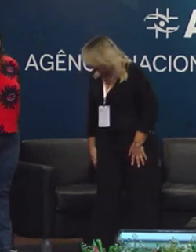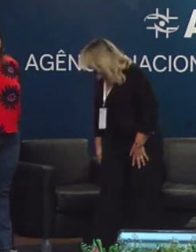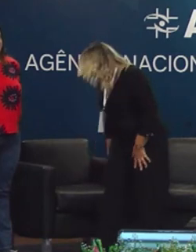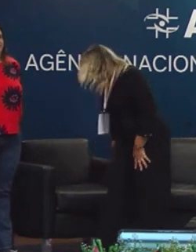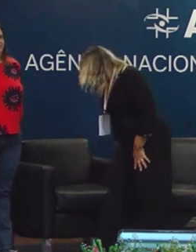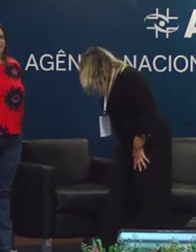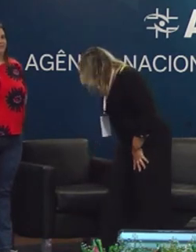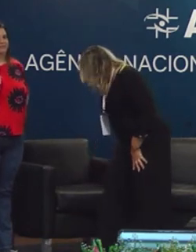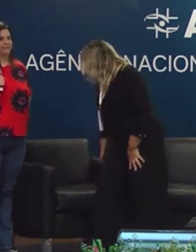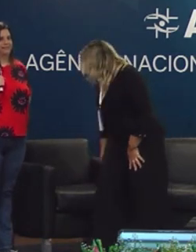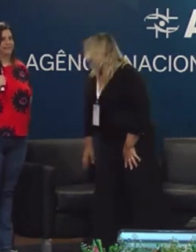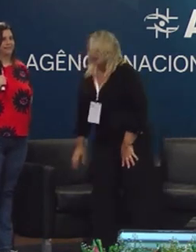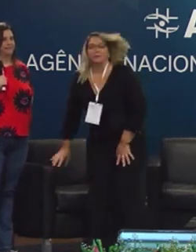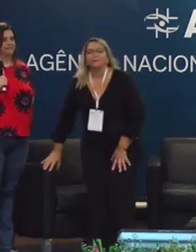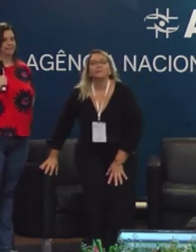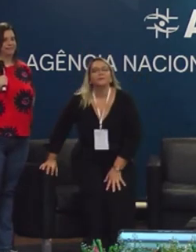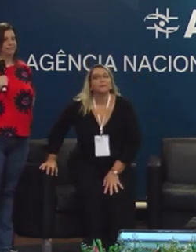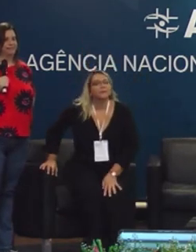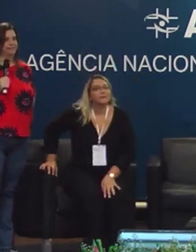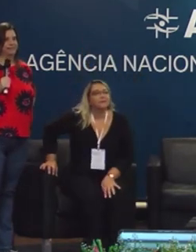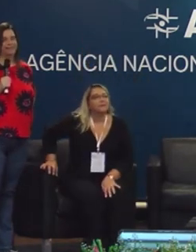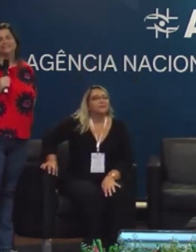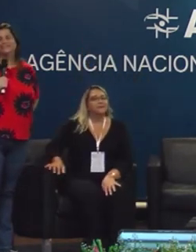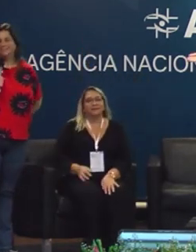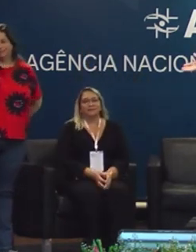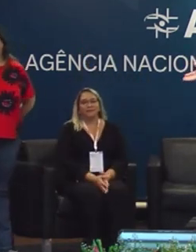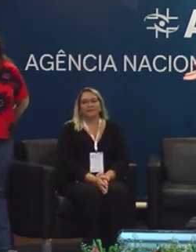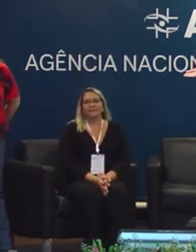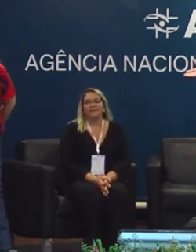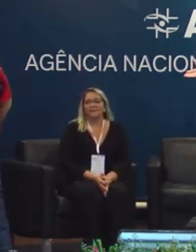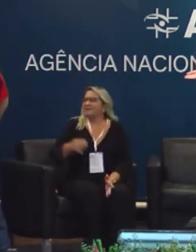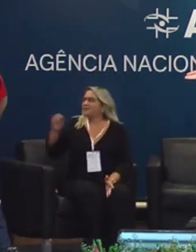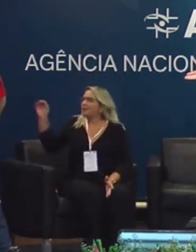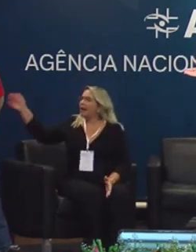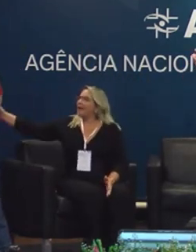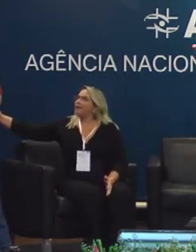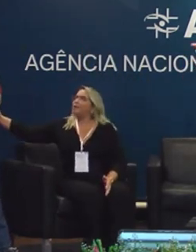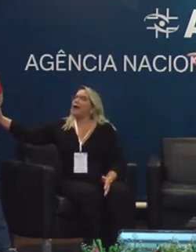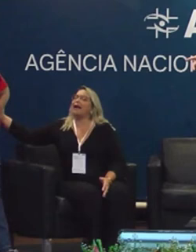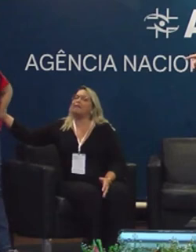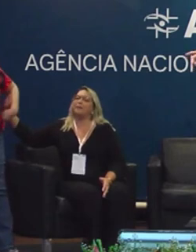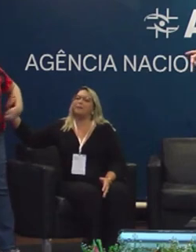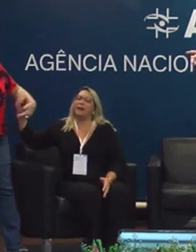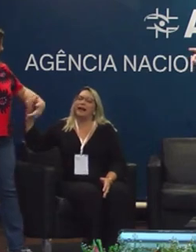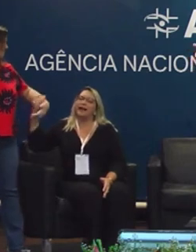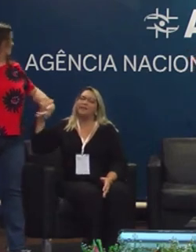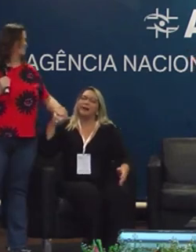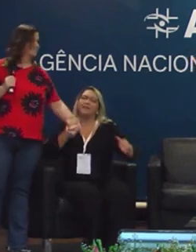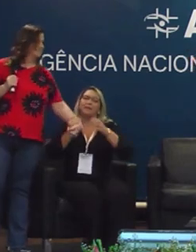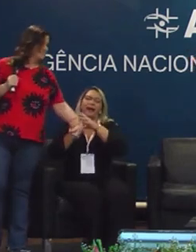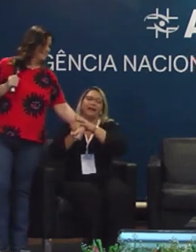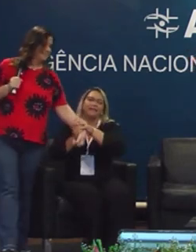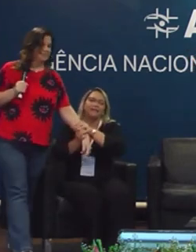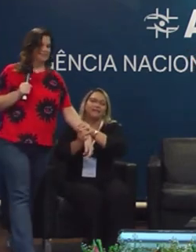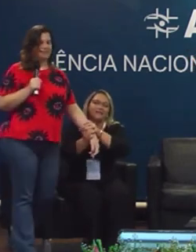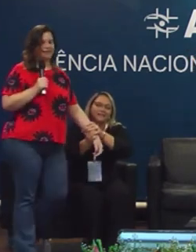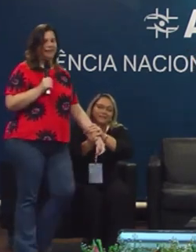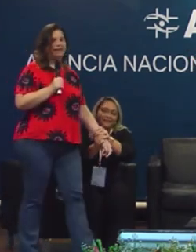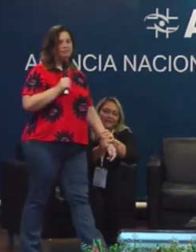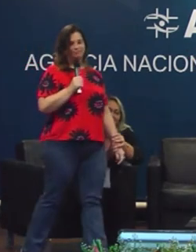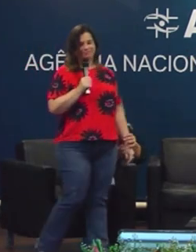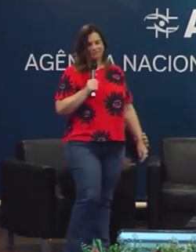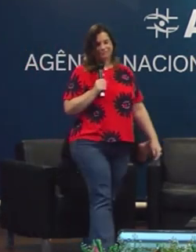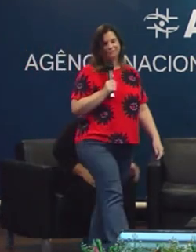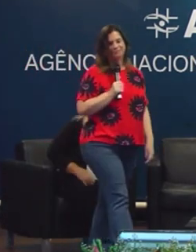a minha apresentação, quero que todos já conheceram a Larissa. Grande colega, trabalhamos ó, juntos, né? Para quem não conhece, eu e a